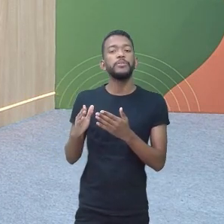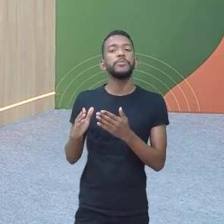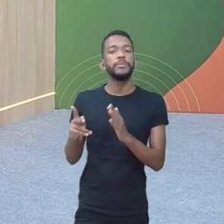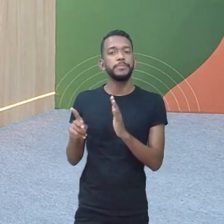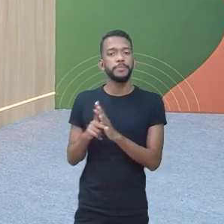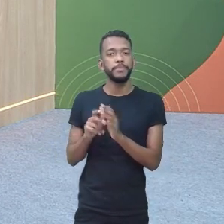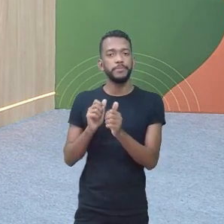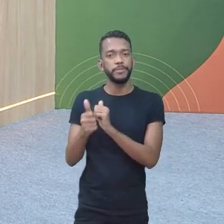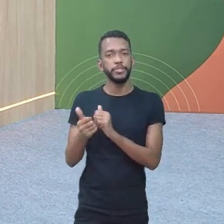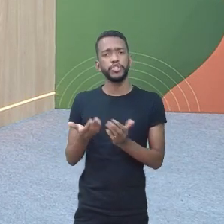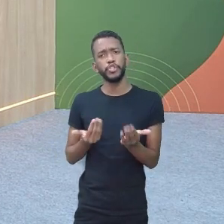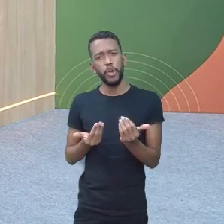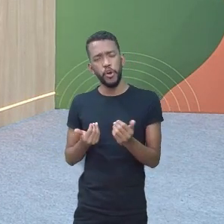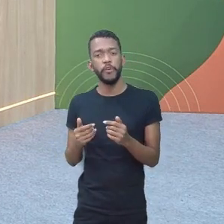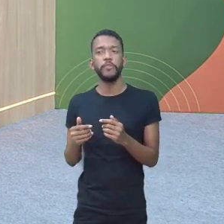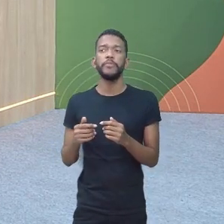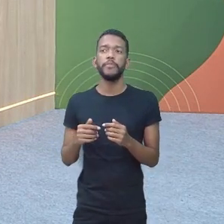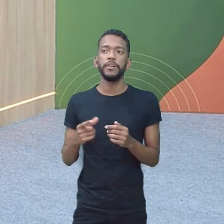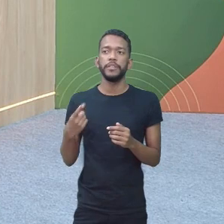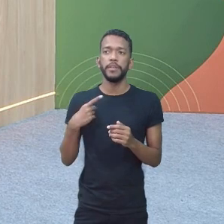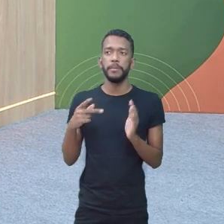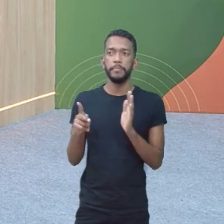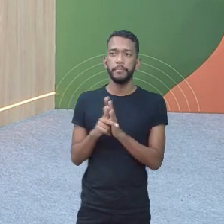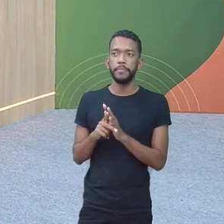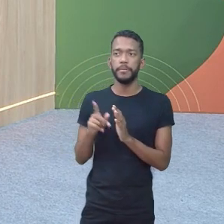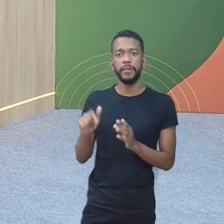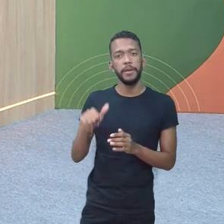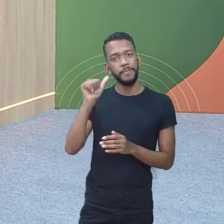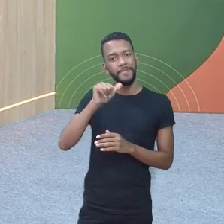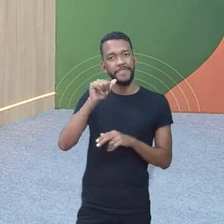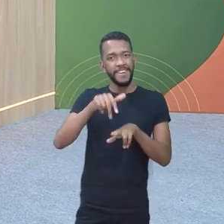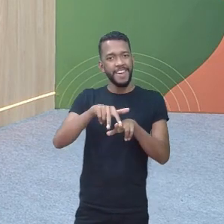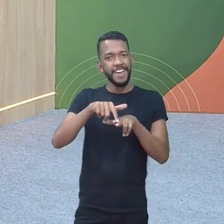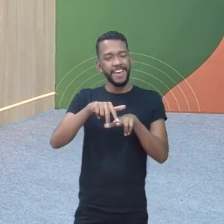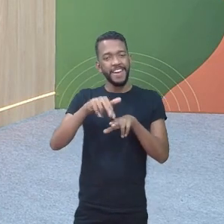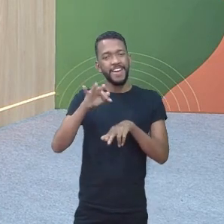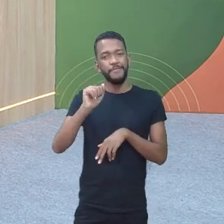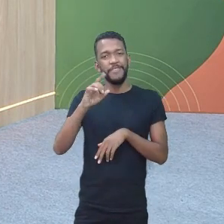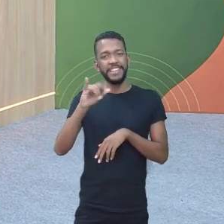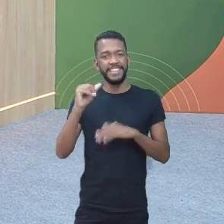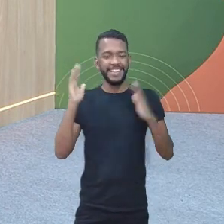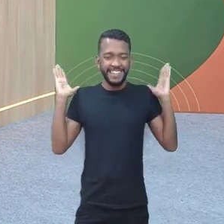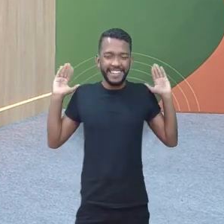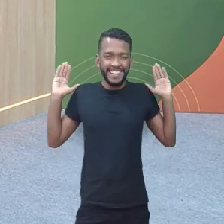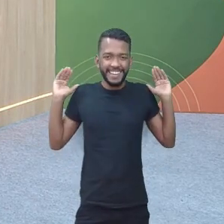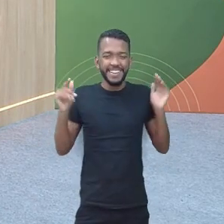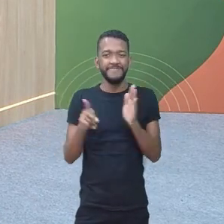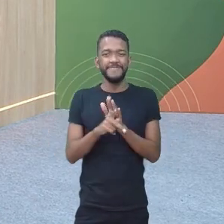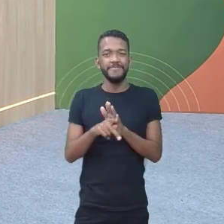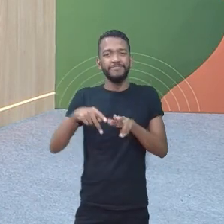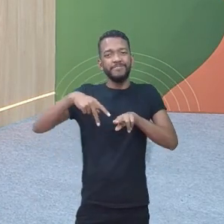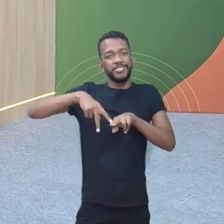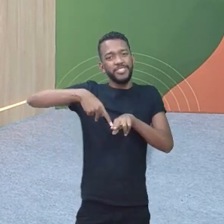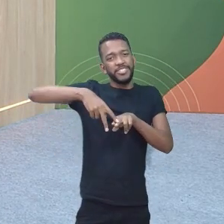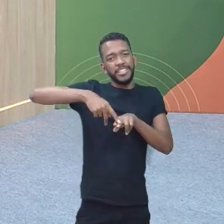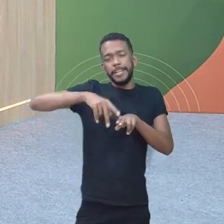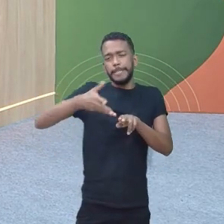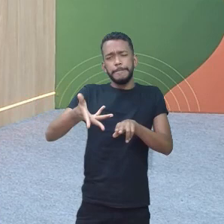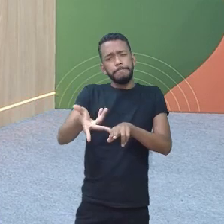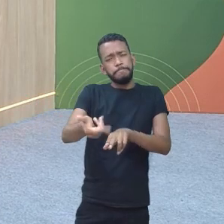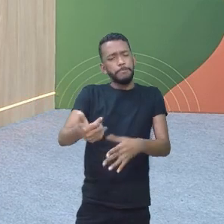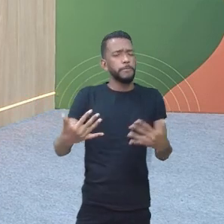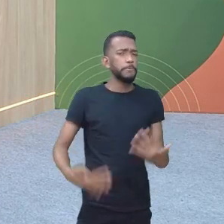Atletas jovens, como é o caso da fadinha do skate, né? Nossa fadinha do skate, que tira